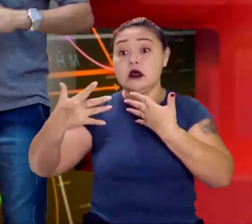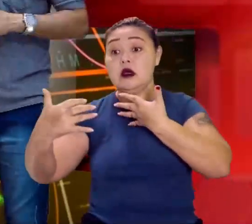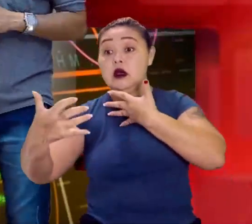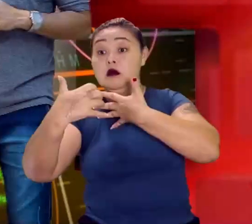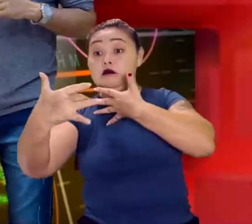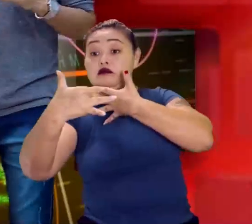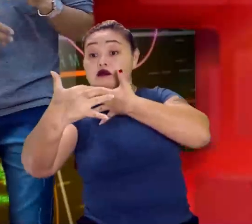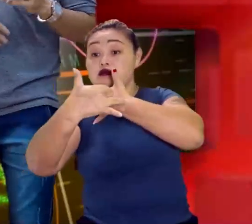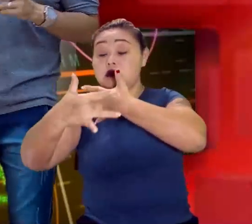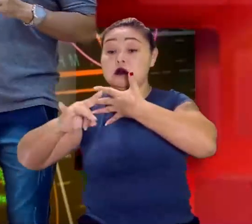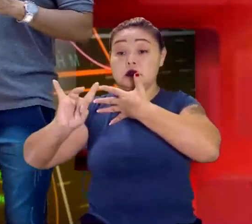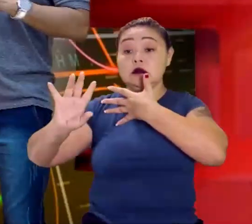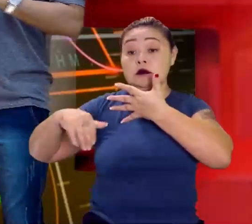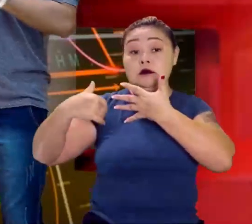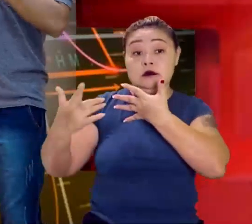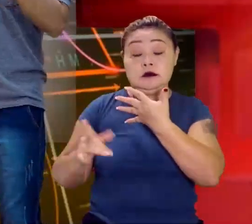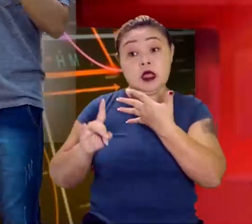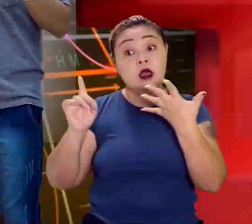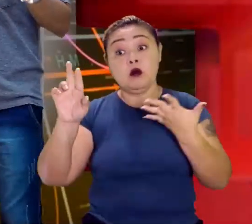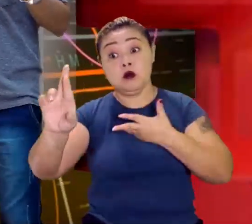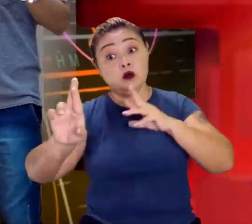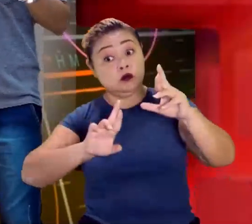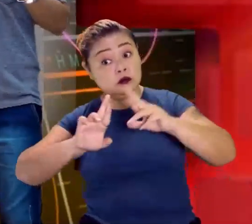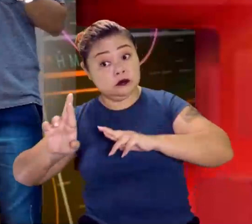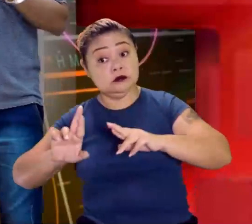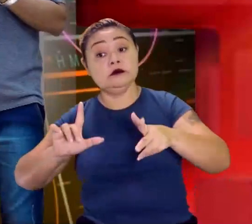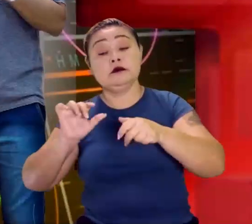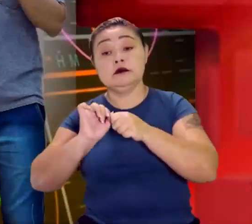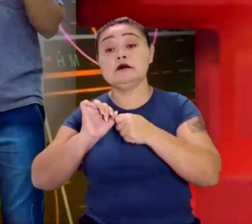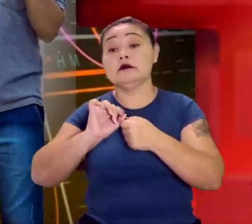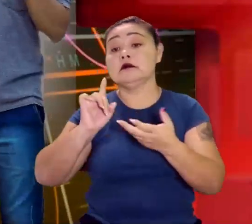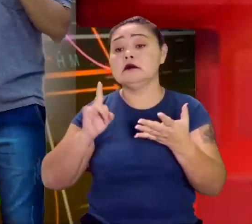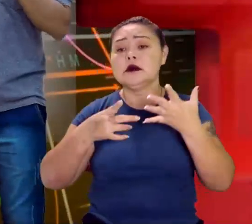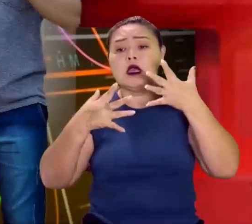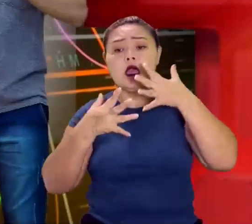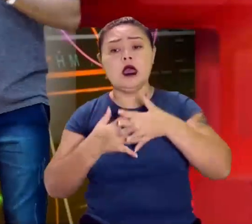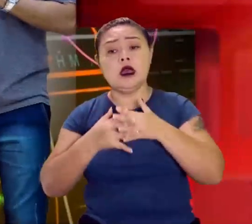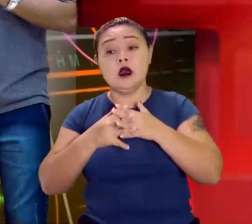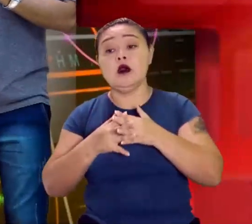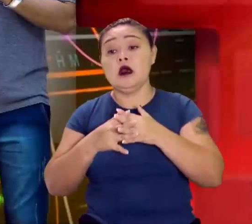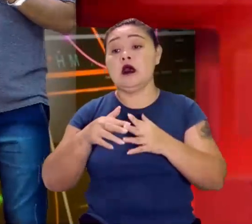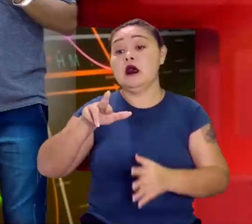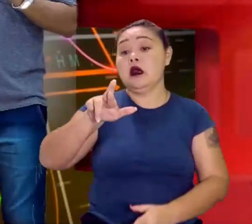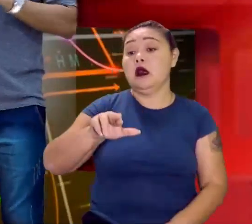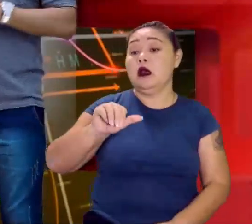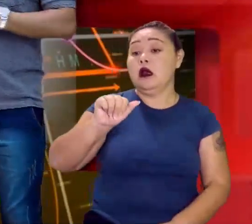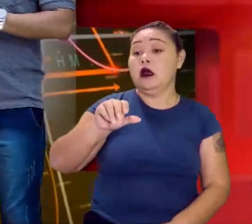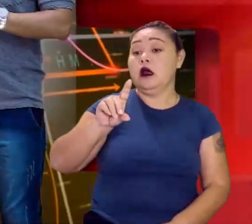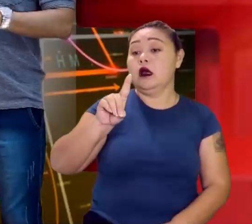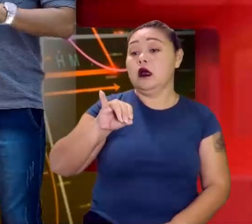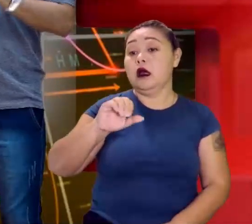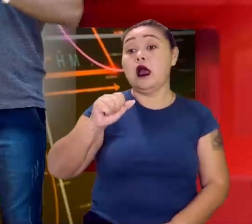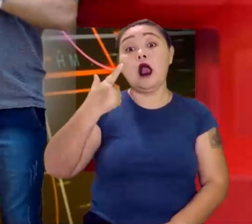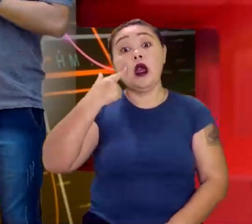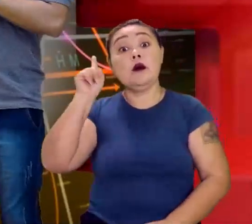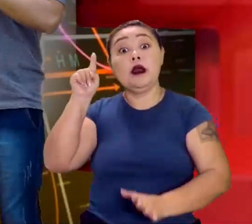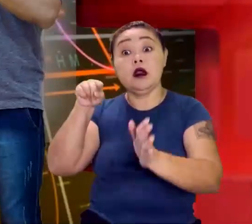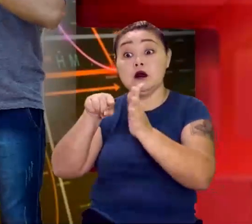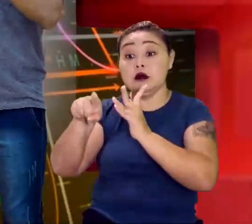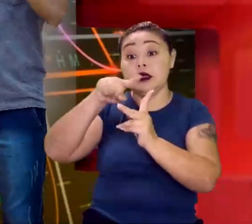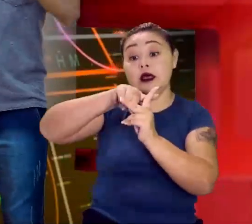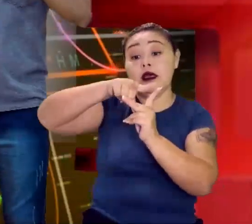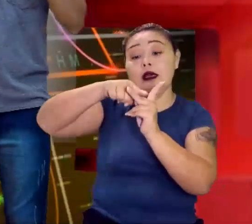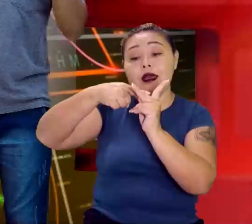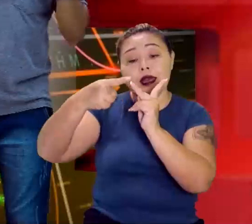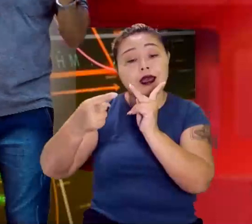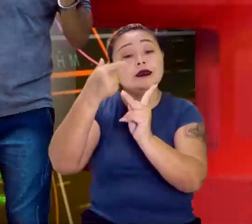exposto a raios, não sei o quê. Ia ter várias respostas assim, porque ia confundir com radiação. Agora, quando pergunta o que é raiz quadrada... Aí eles lembram, é